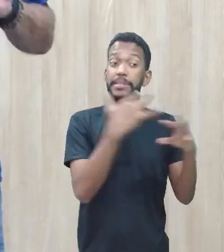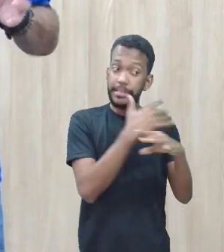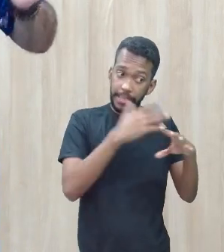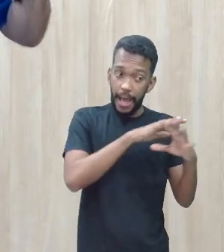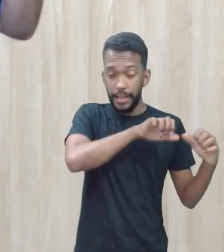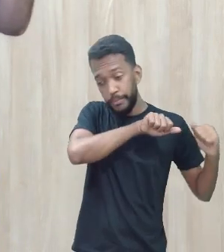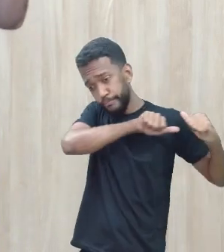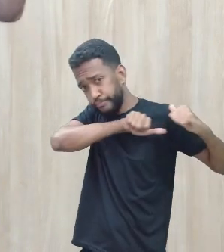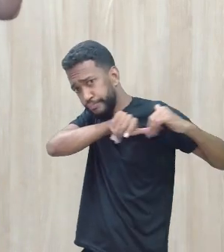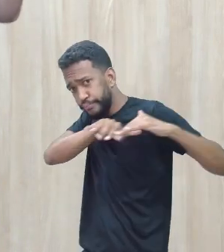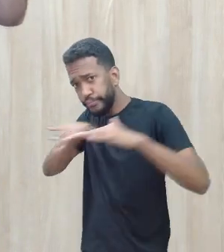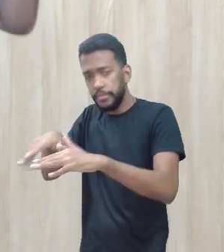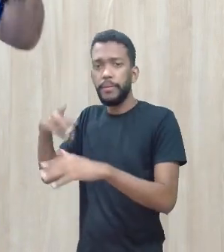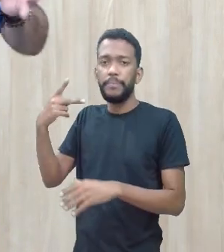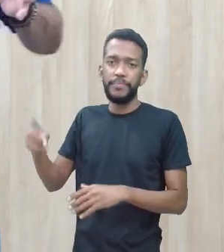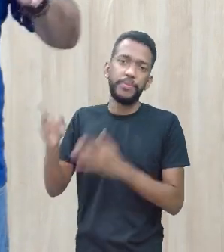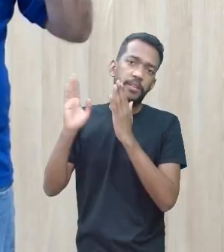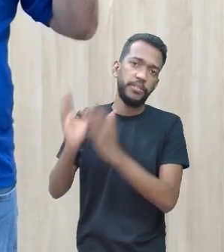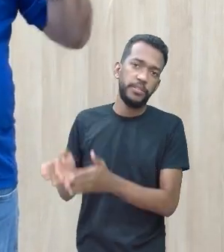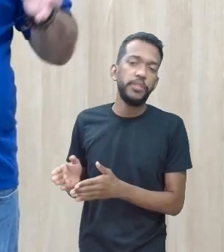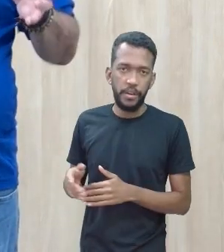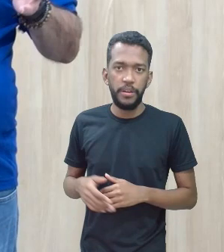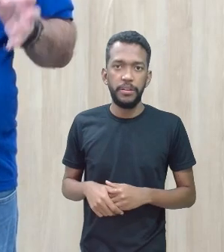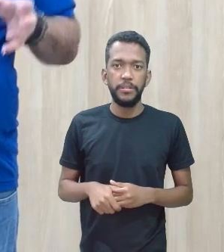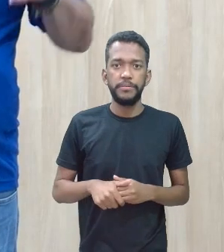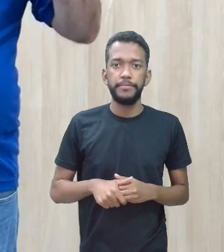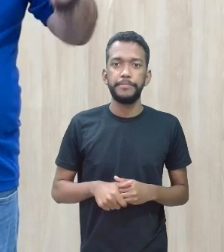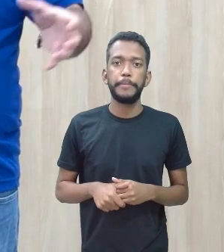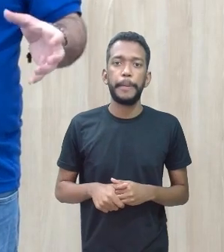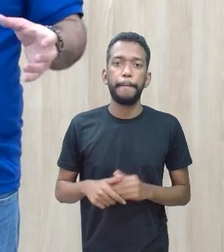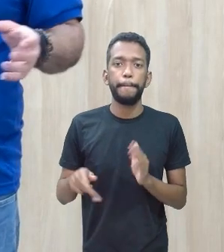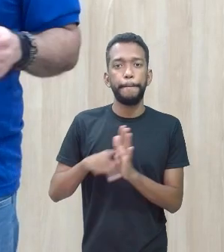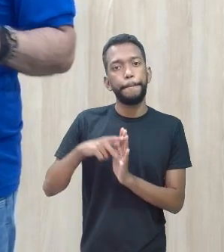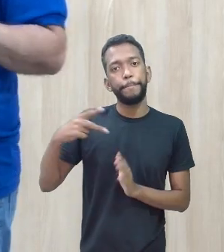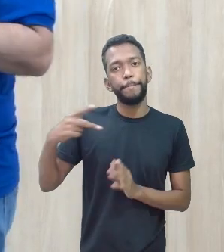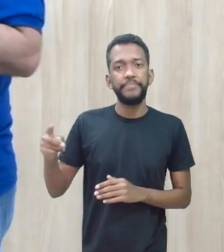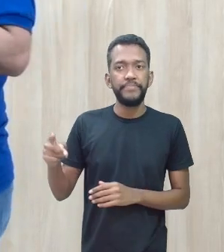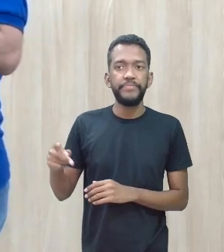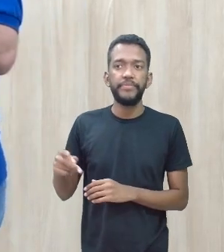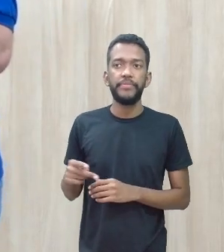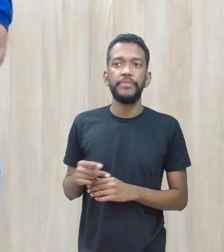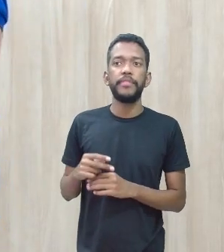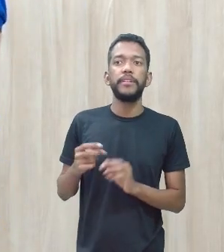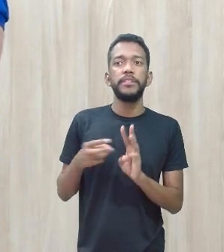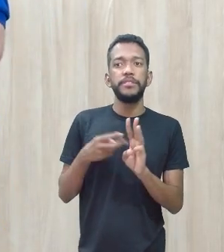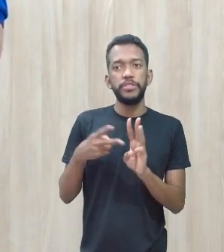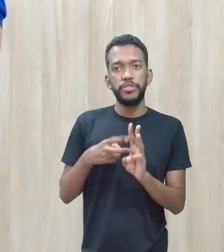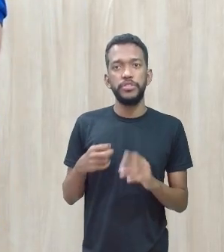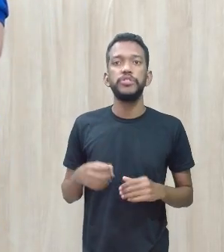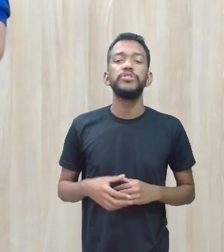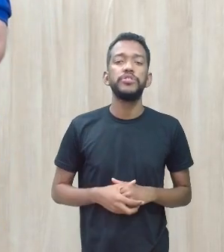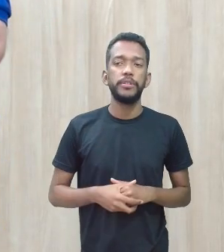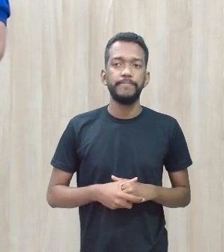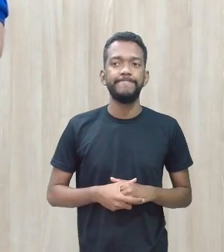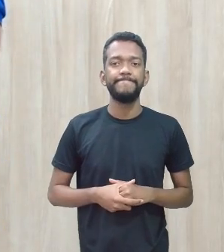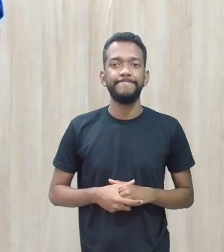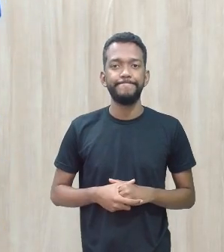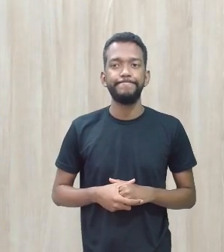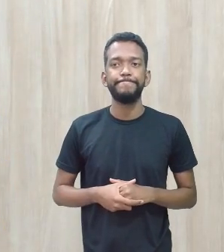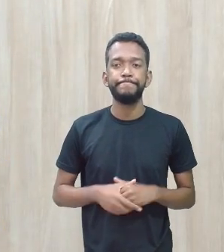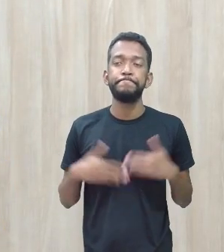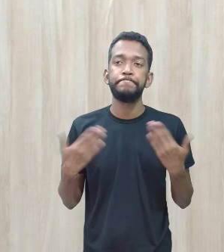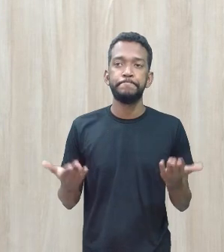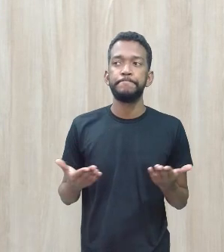né, é a urbanização que avançou para cima, né, dos territórios indígenas. E,